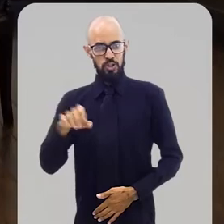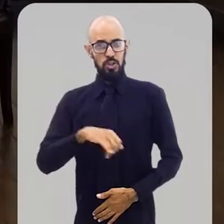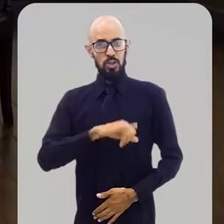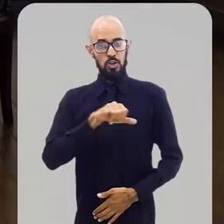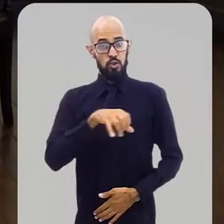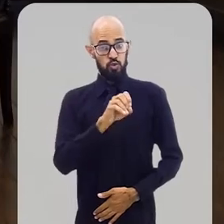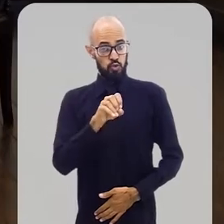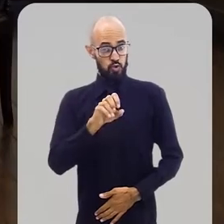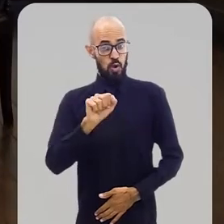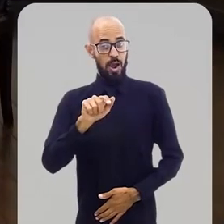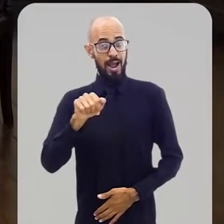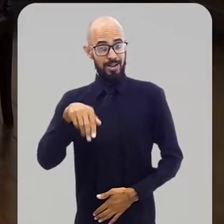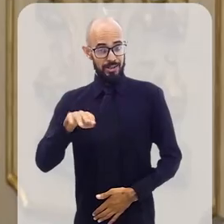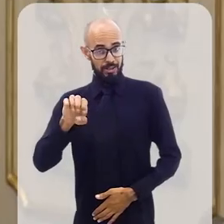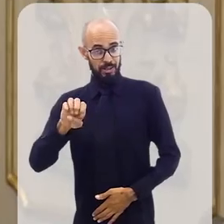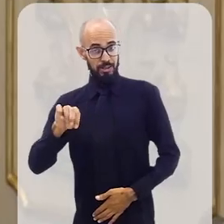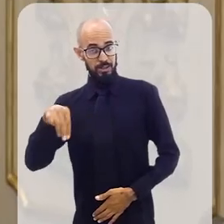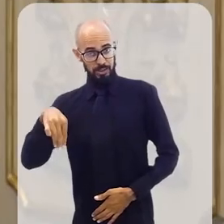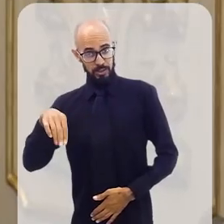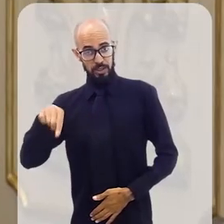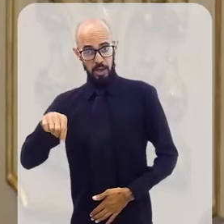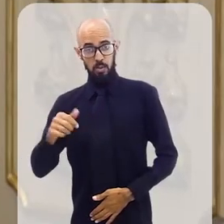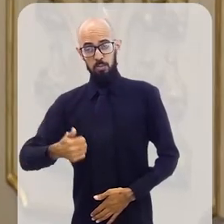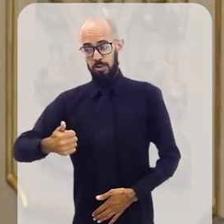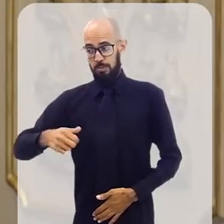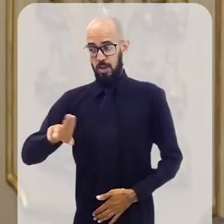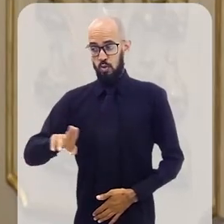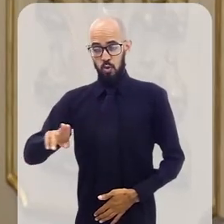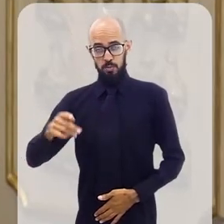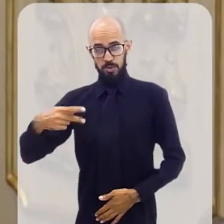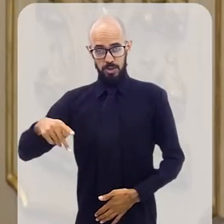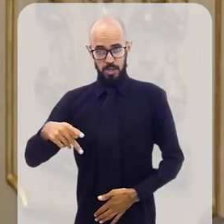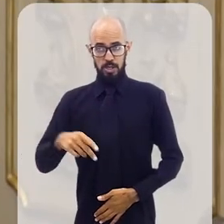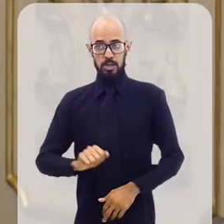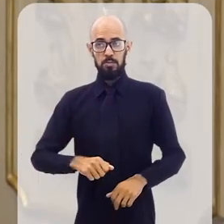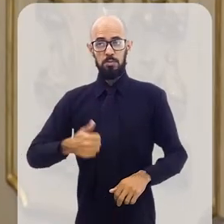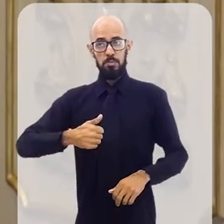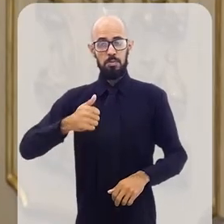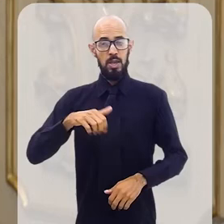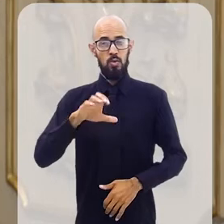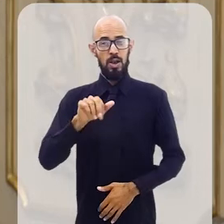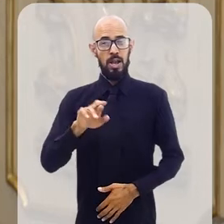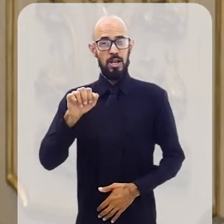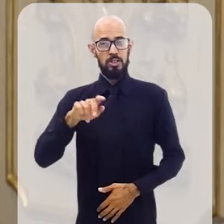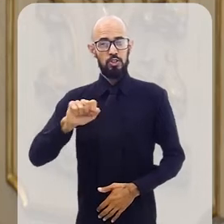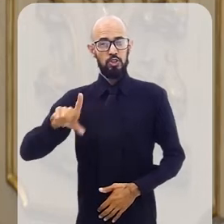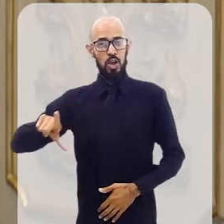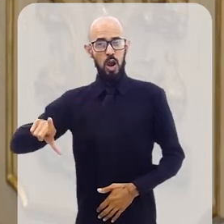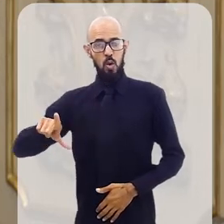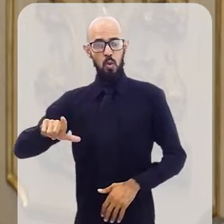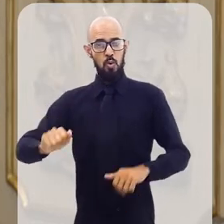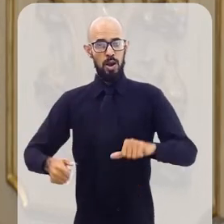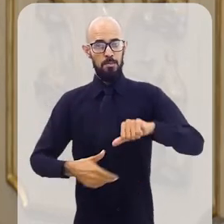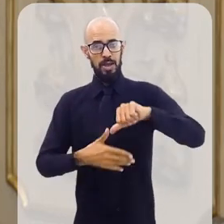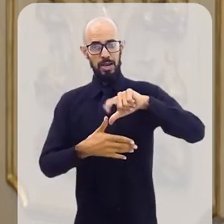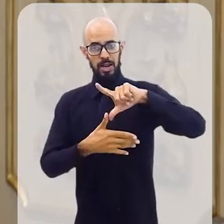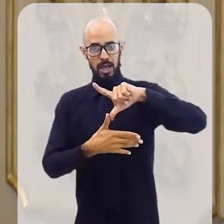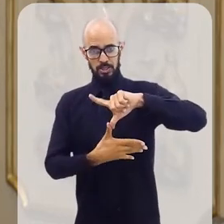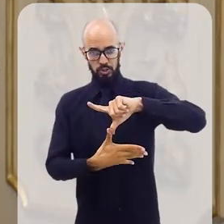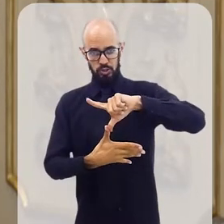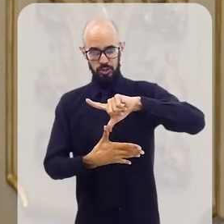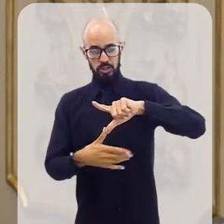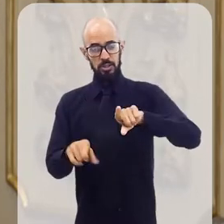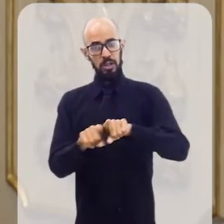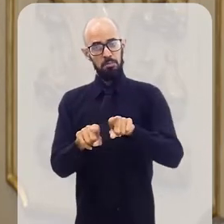Albuquerque Arcoverde ele foi o primeiro Cardeal da América Latina e do Brasil